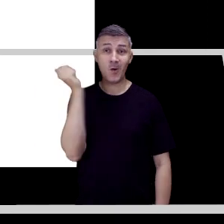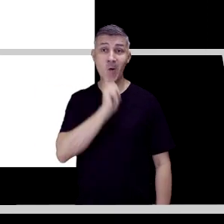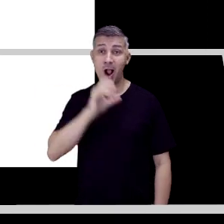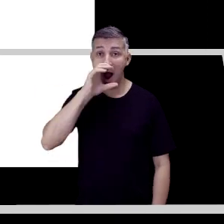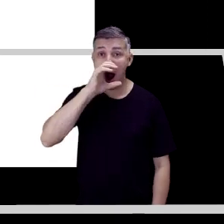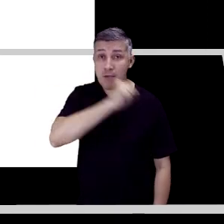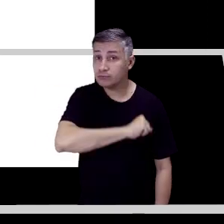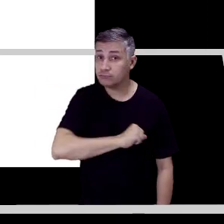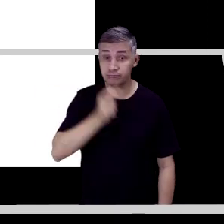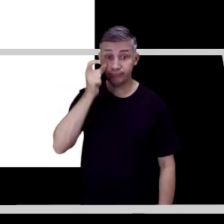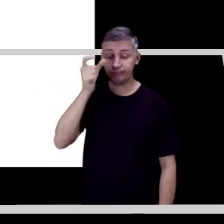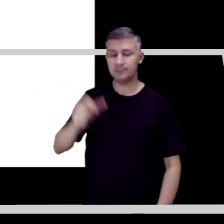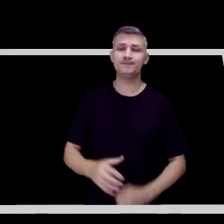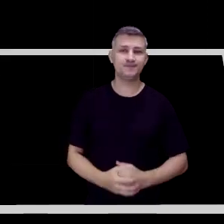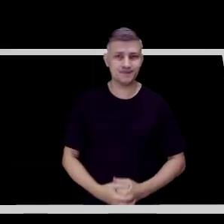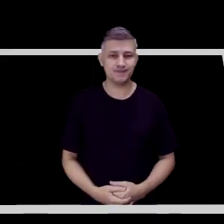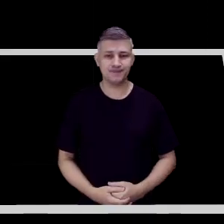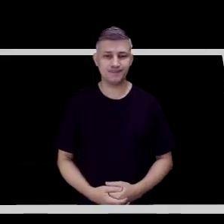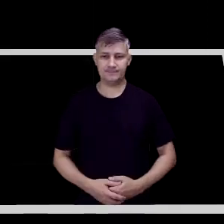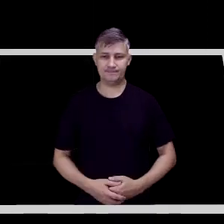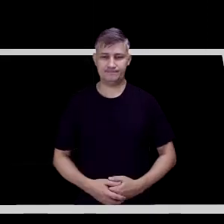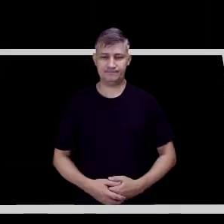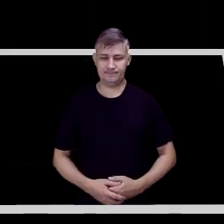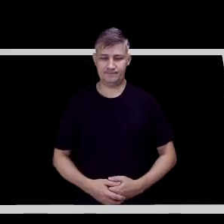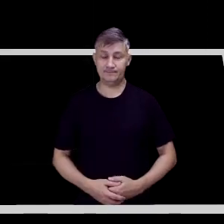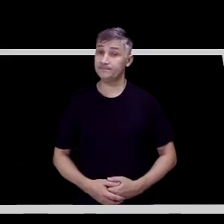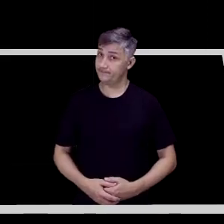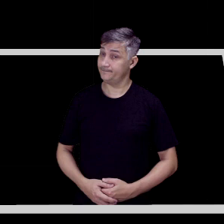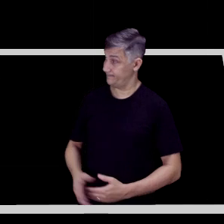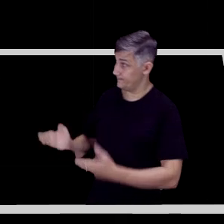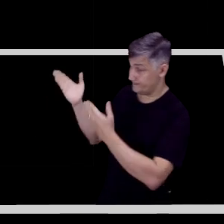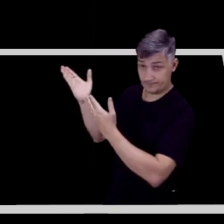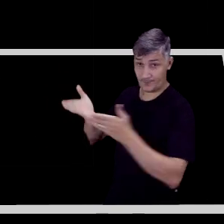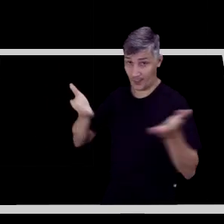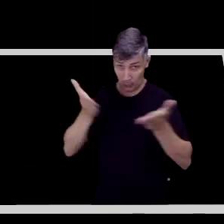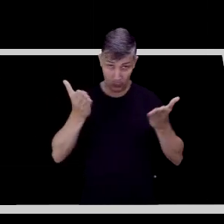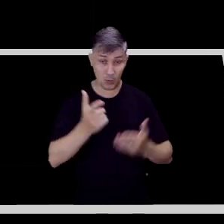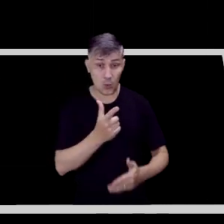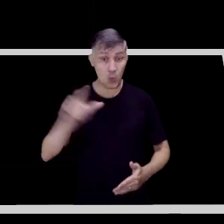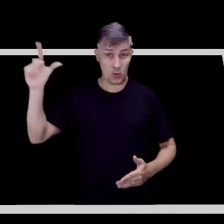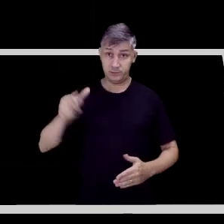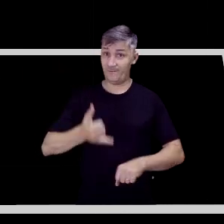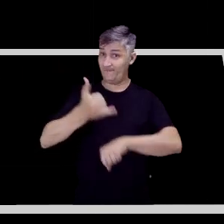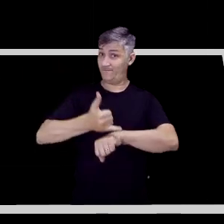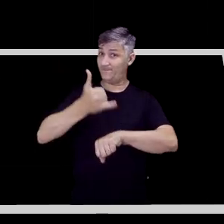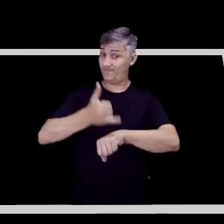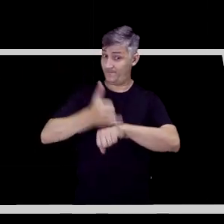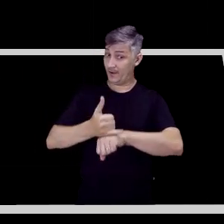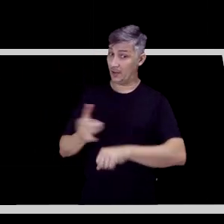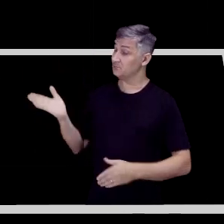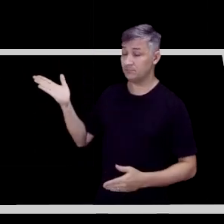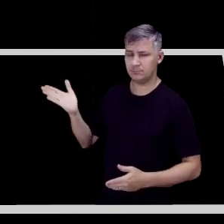velocidade é realmente impressionante, não? Aqui a gente já passa, então, para o aço,